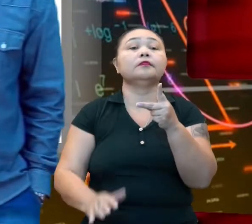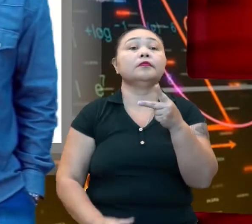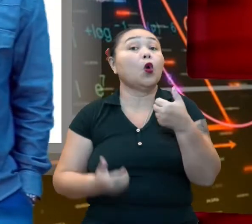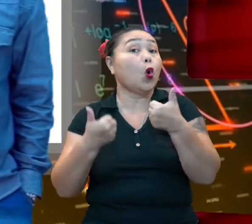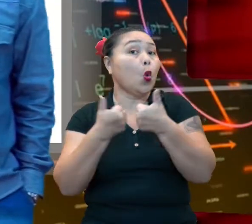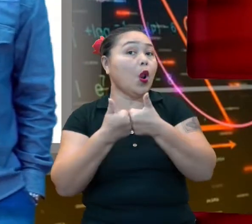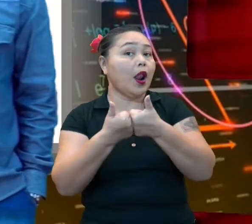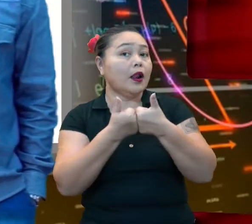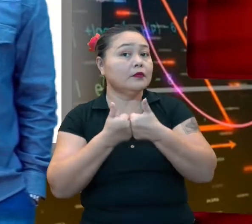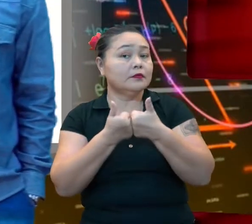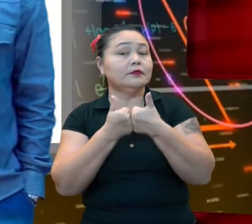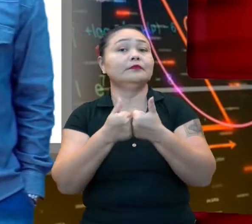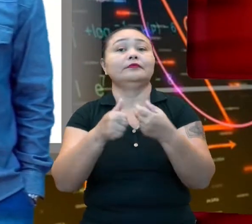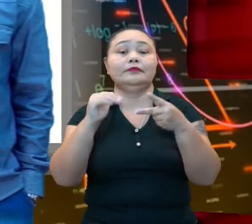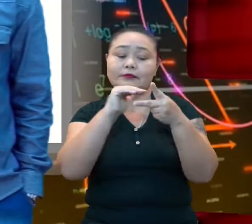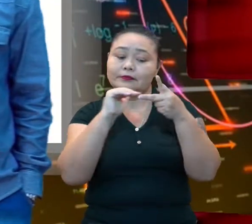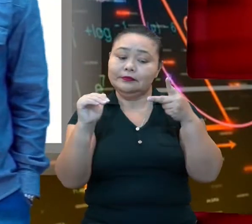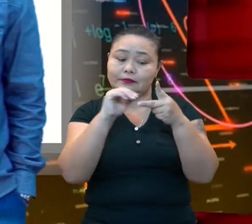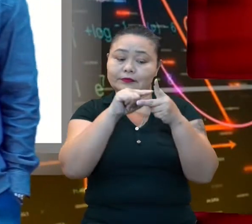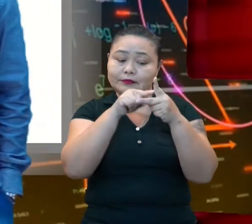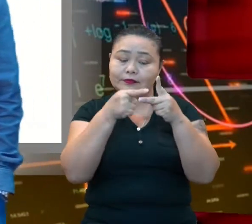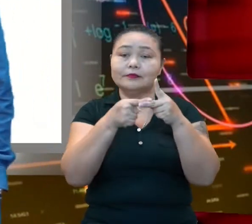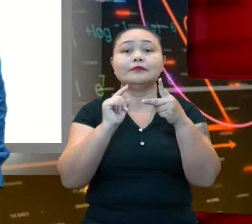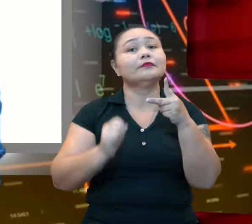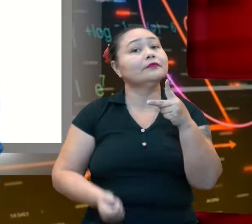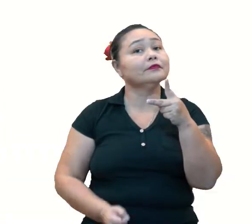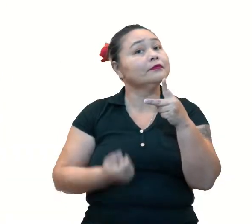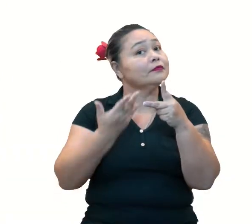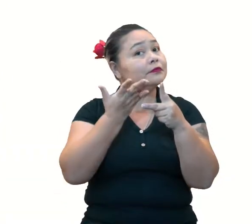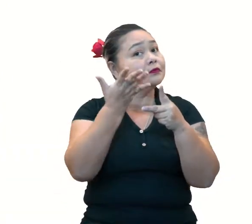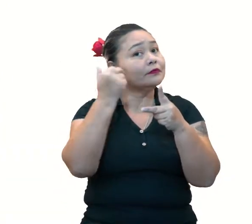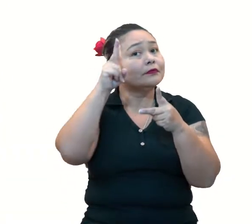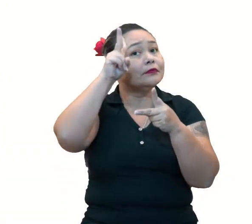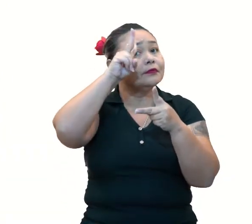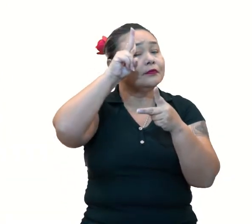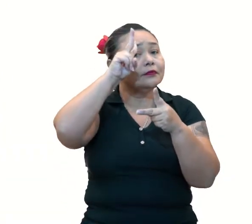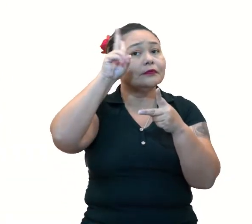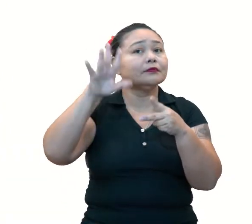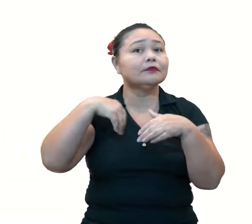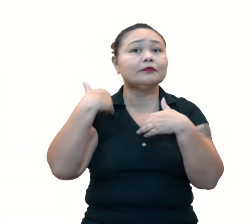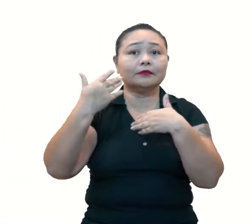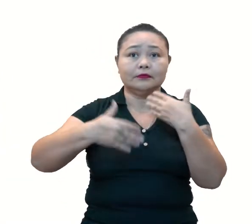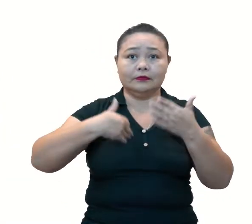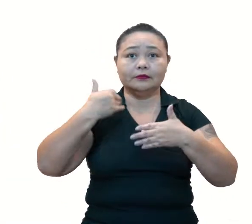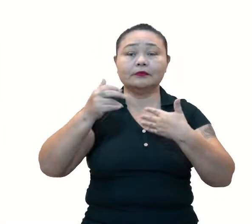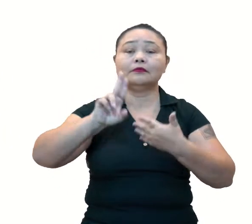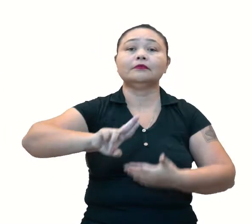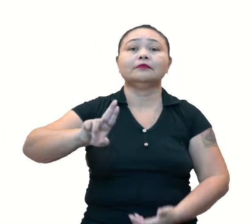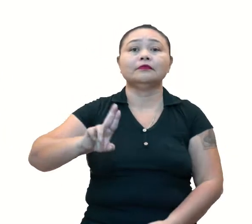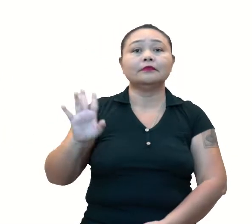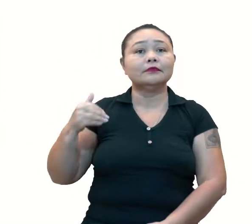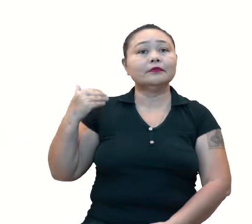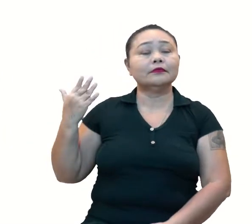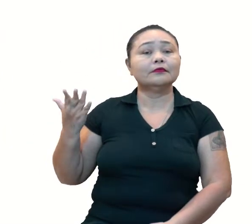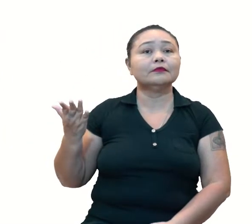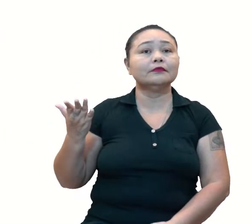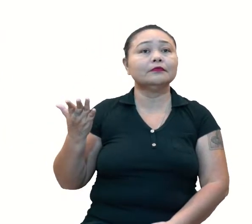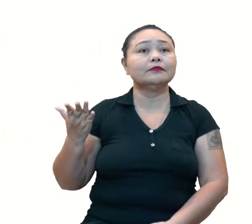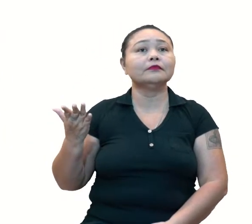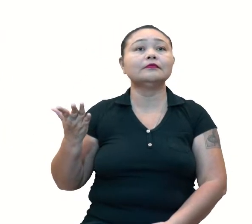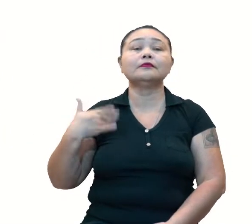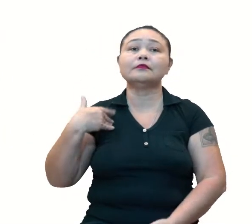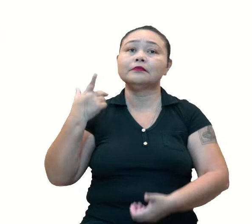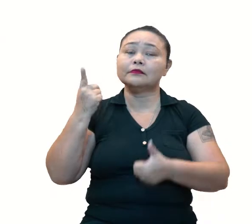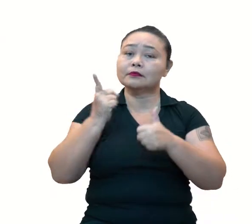Que é ali grudadinho no ângulo, tá certo? Então, vamos dar uma lembrada aí para a gente avançar e aplicar. Olha lá. Nos